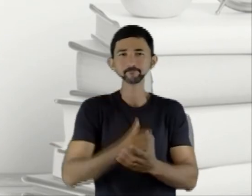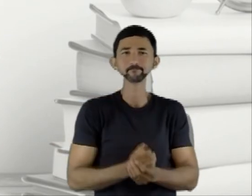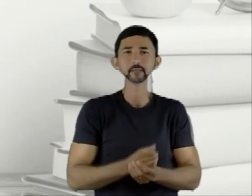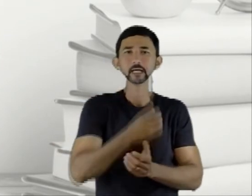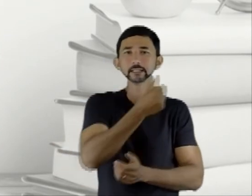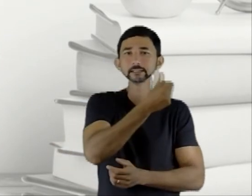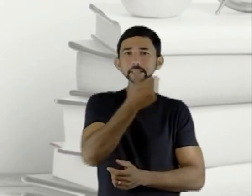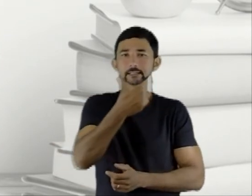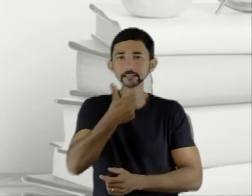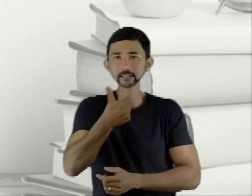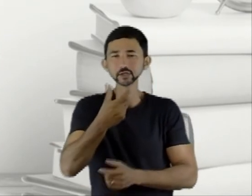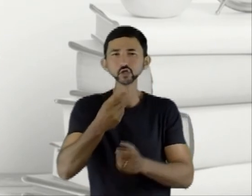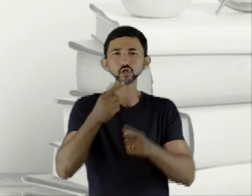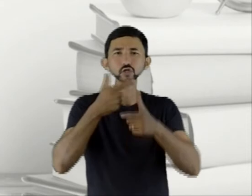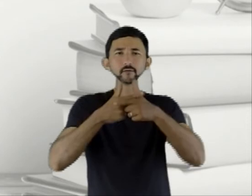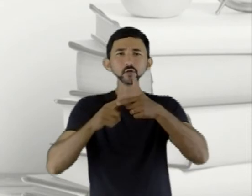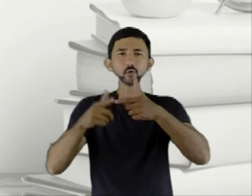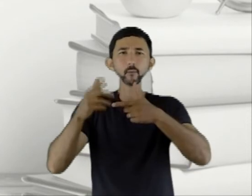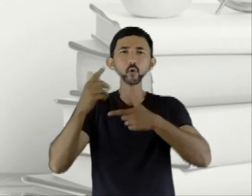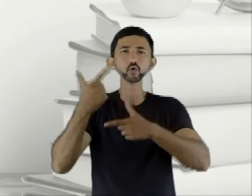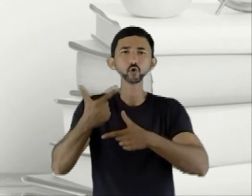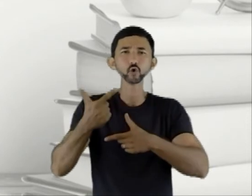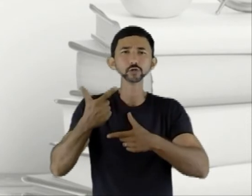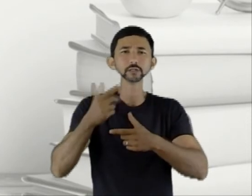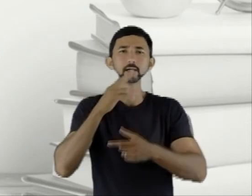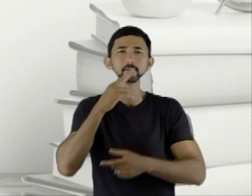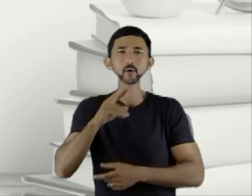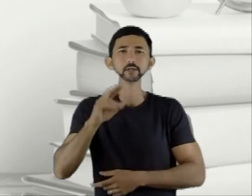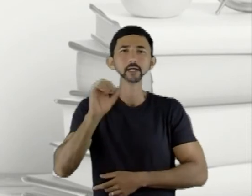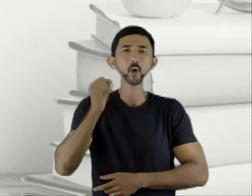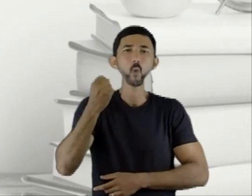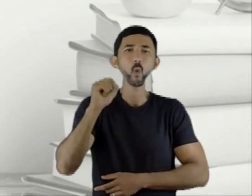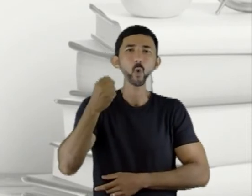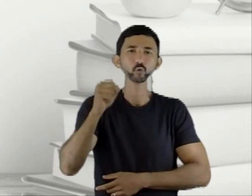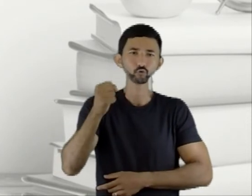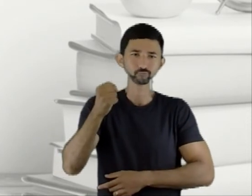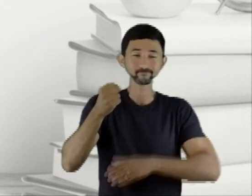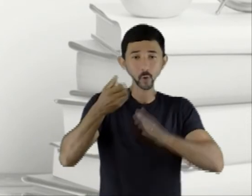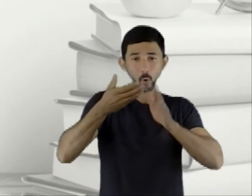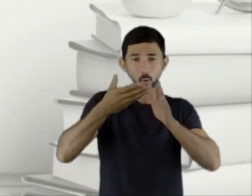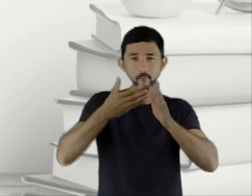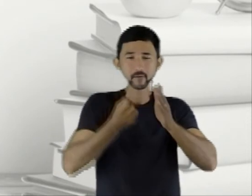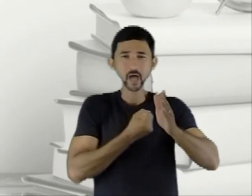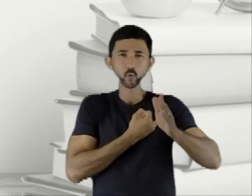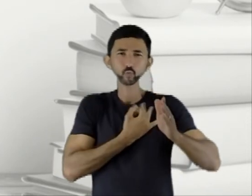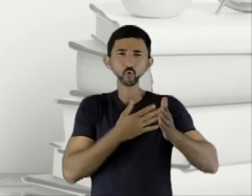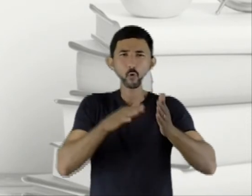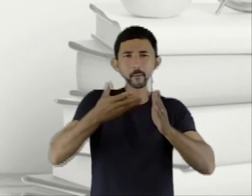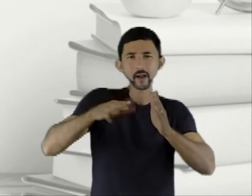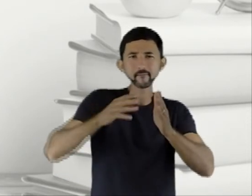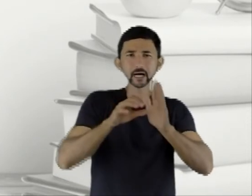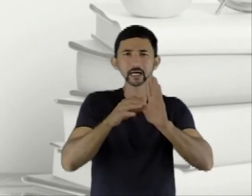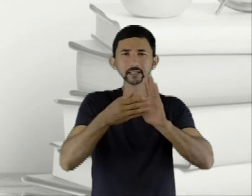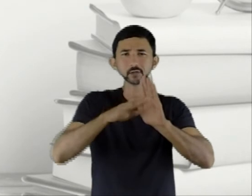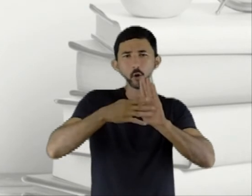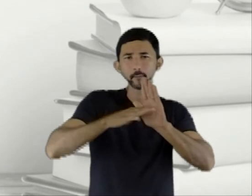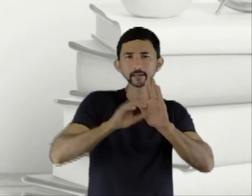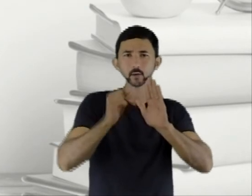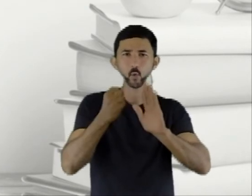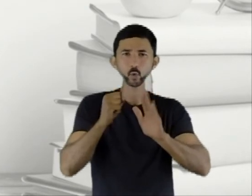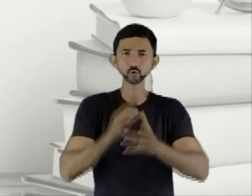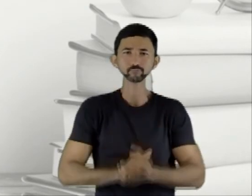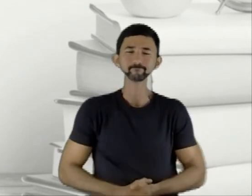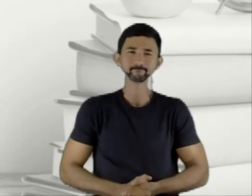2 vai dar 8. Então, logo, o valor mediano é 8. A moda, você